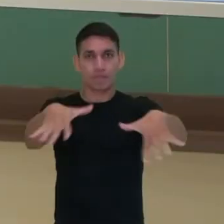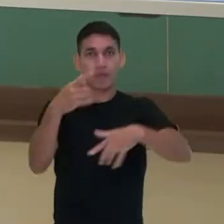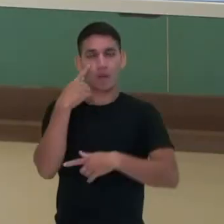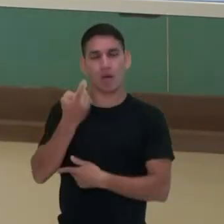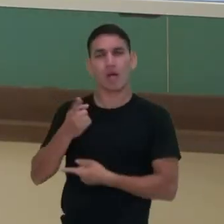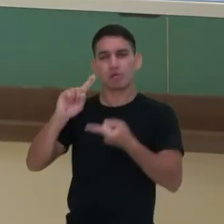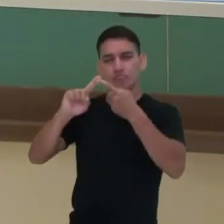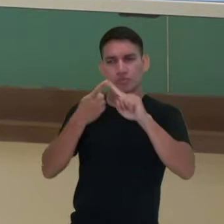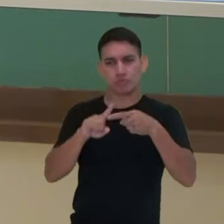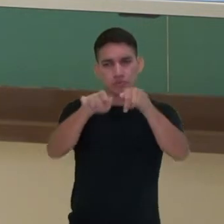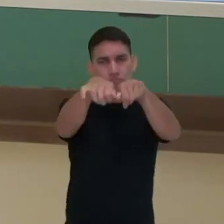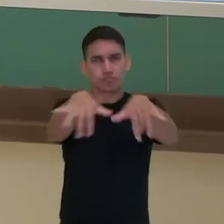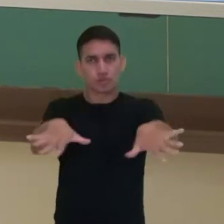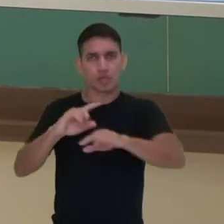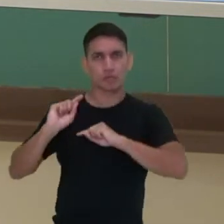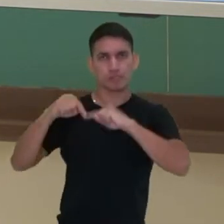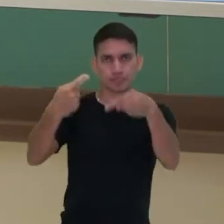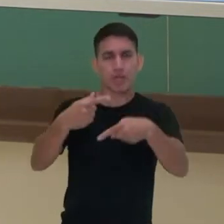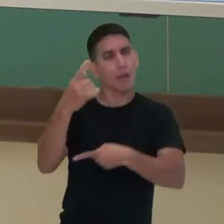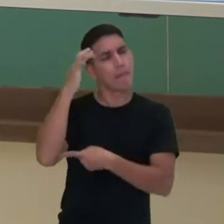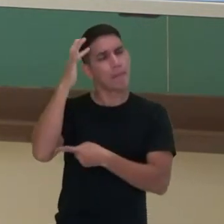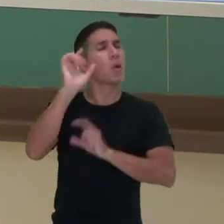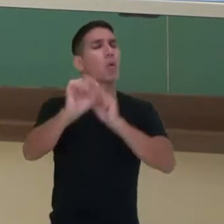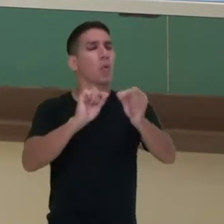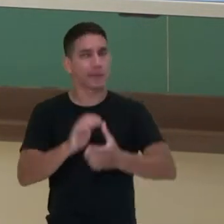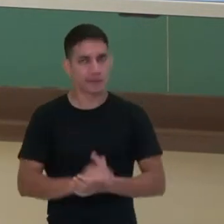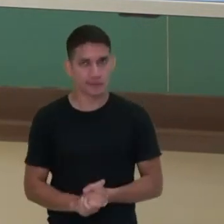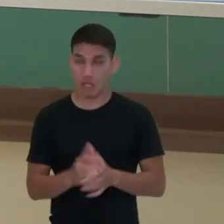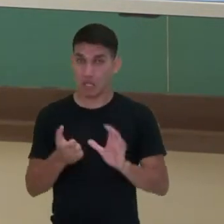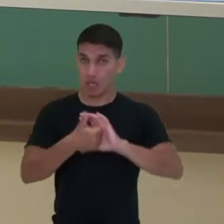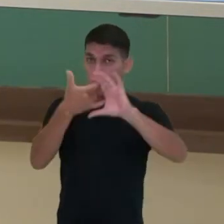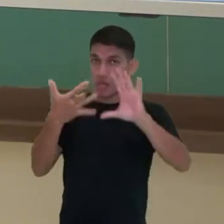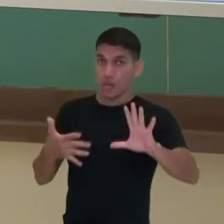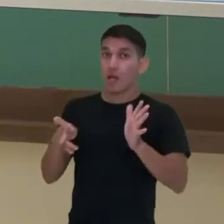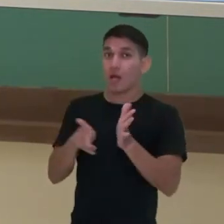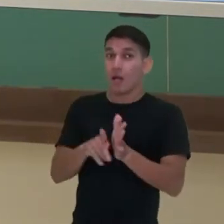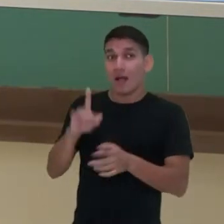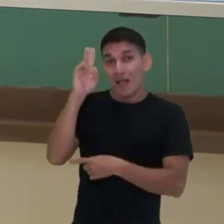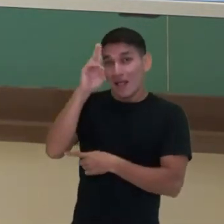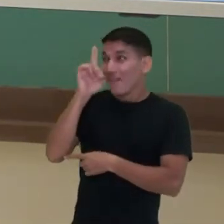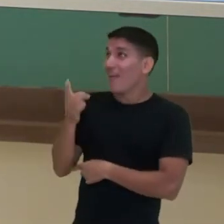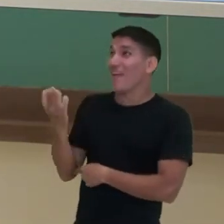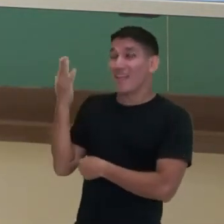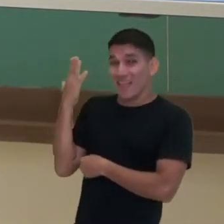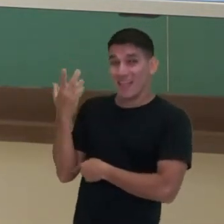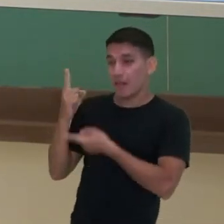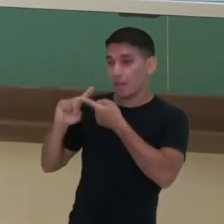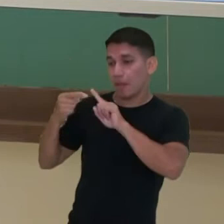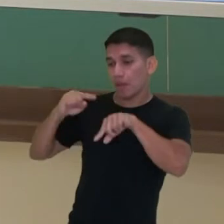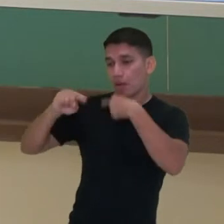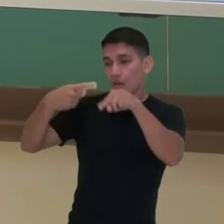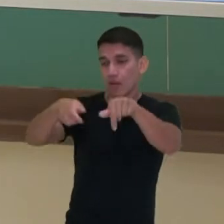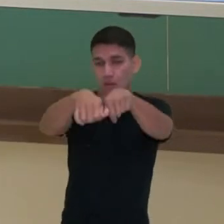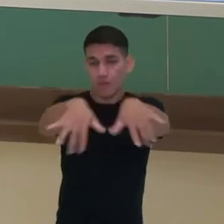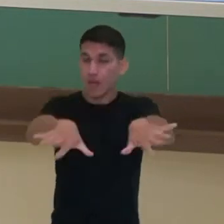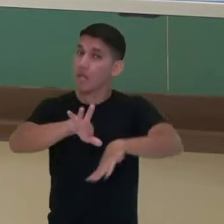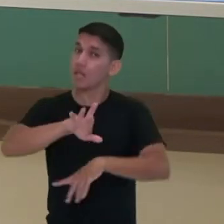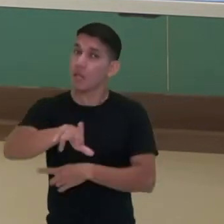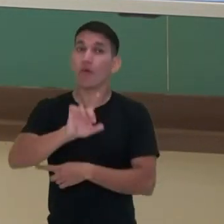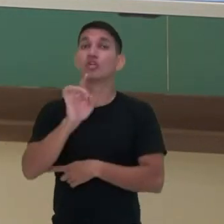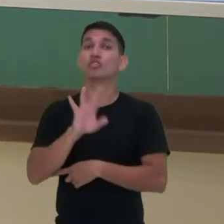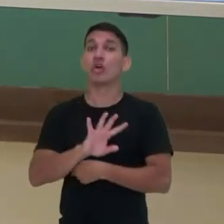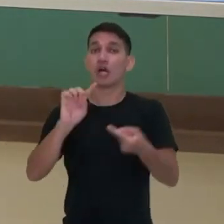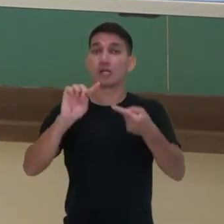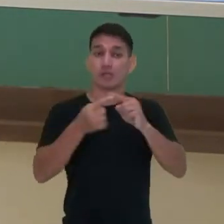você pensar numa característica. E lembrando que esses heredogramas, eles não se relacionam apenas aos